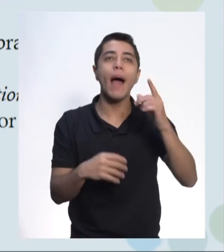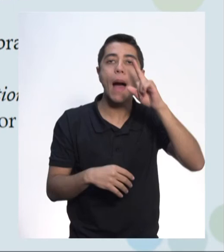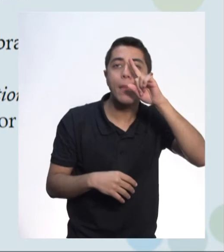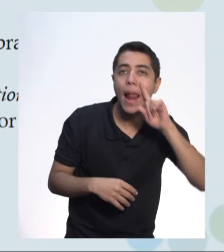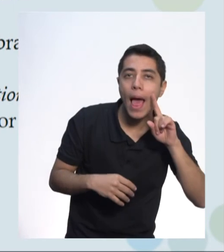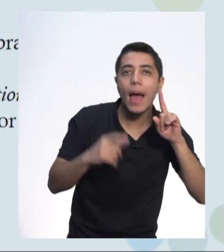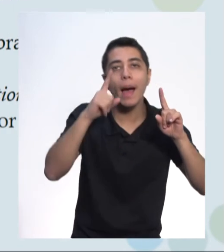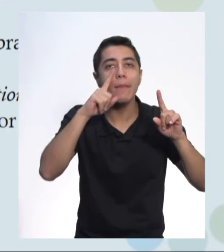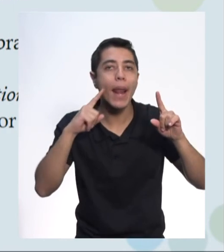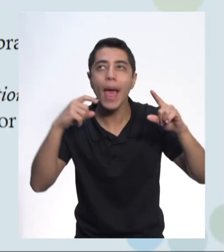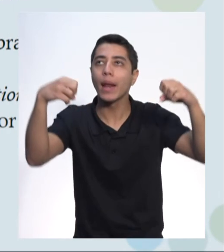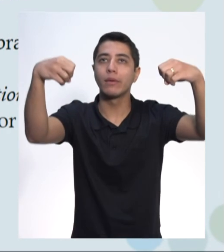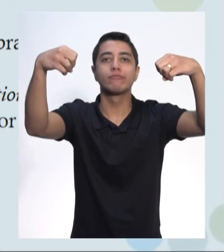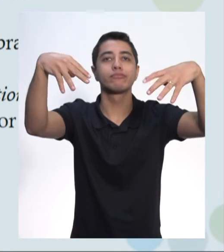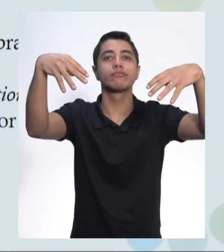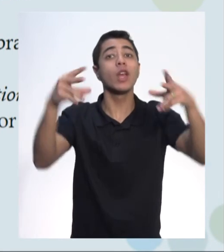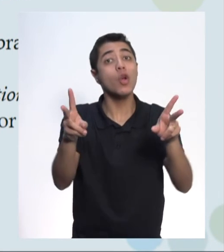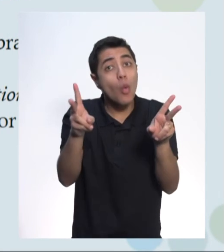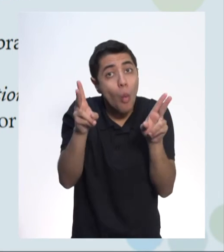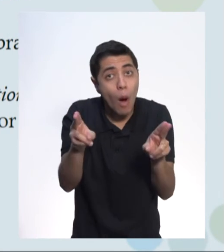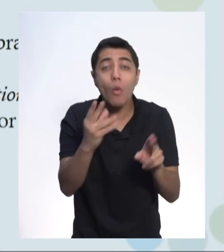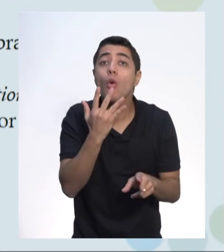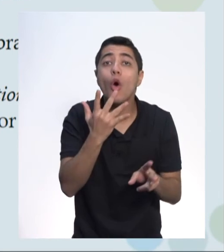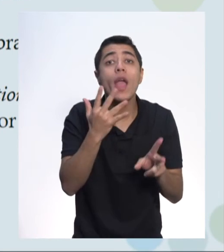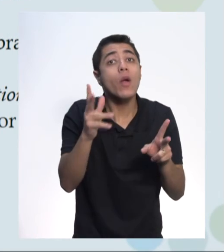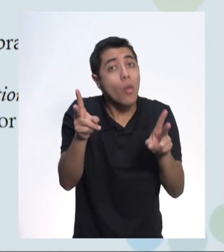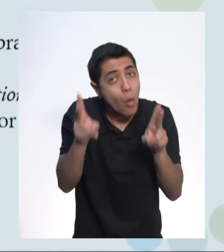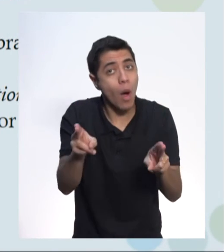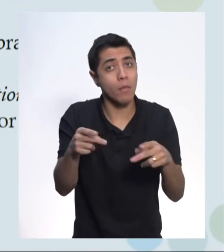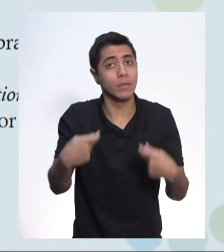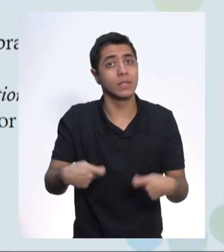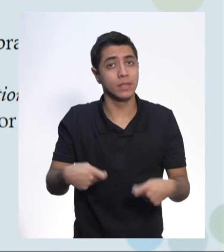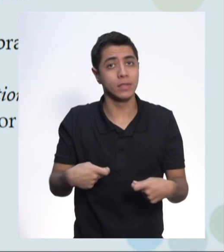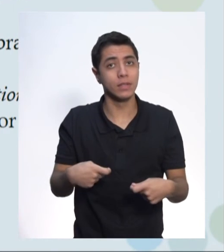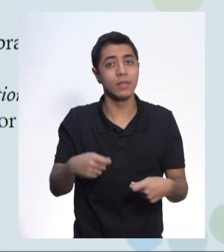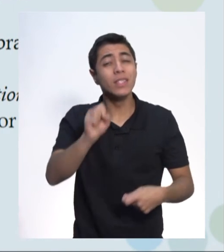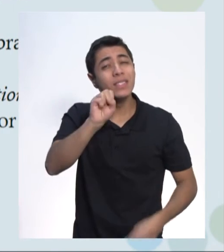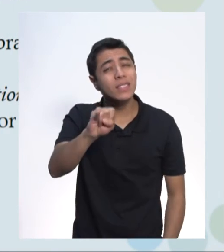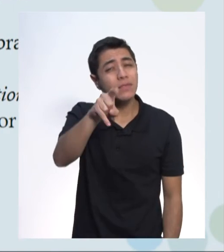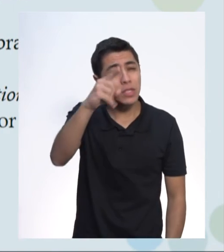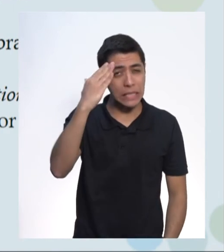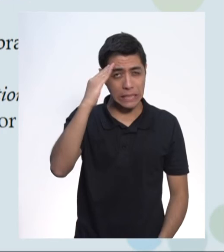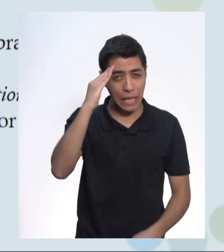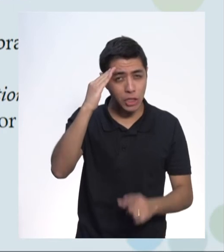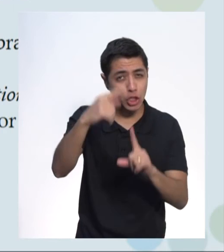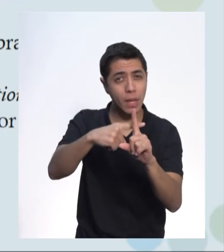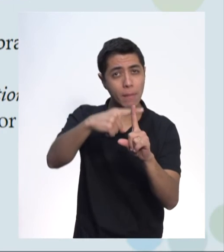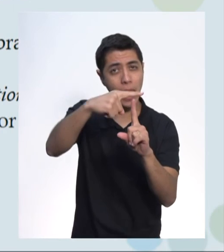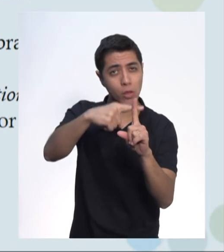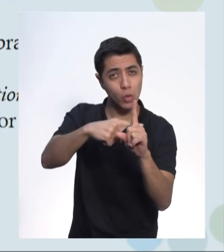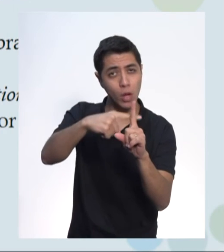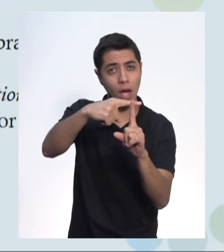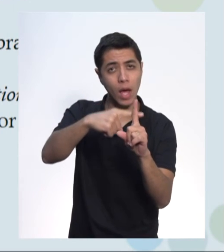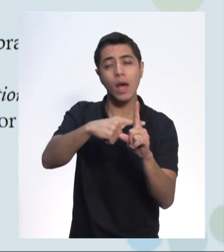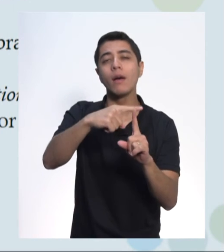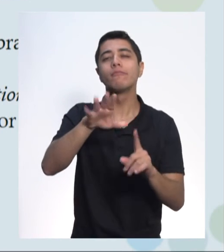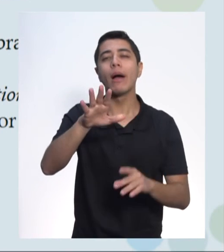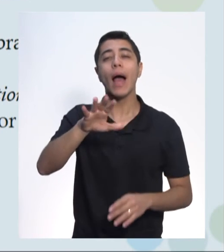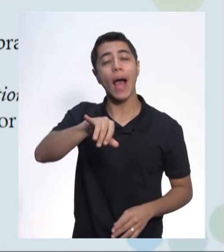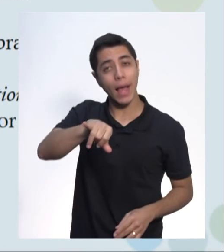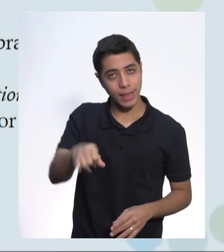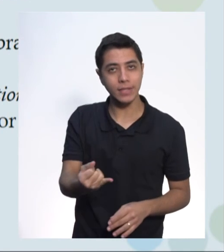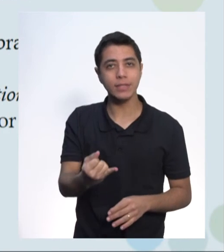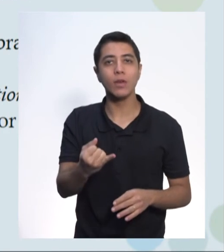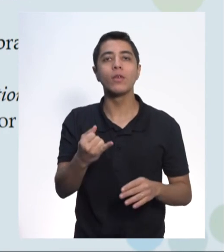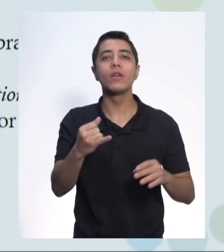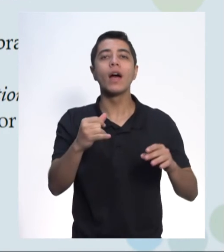seleciono lâmpadas com a mesma cor. Se eu entender um pouco de temperatura, na embalagem da lâmpada, aparece lá escrito assim, um número em